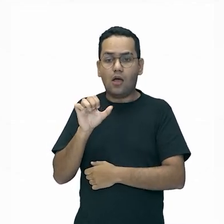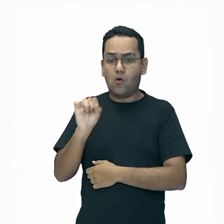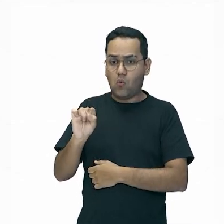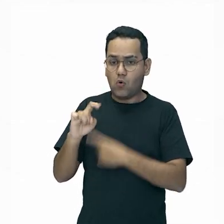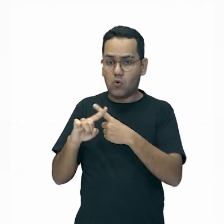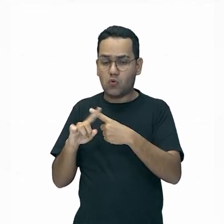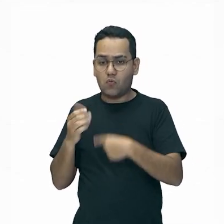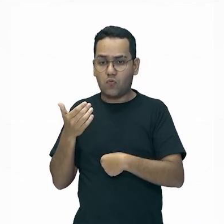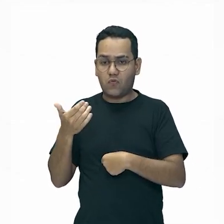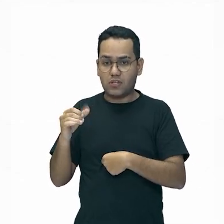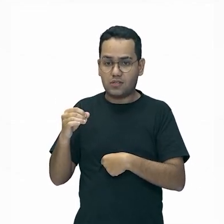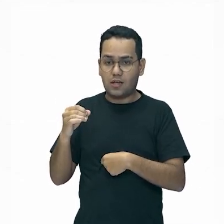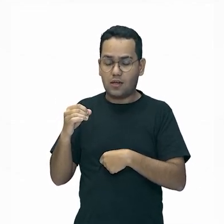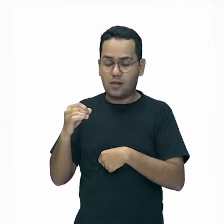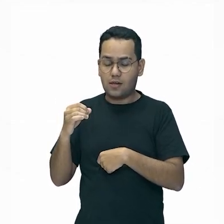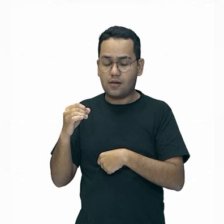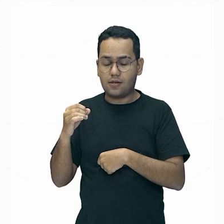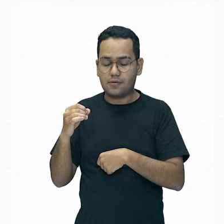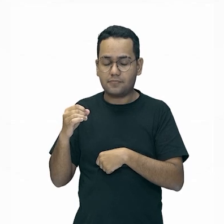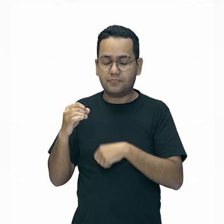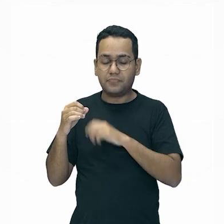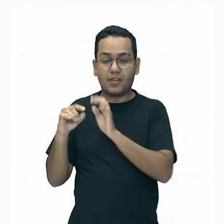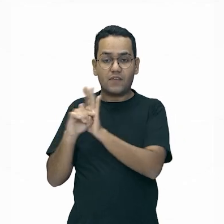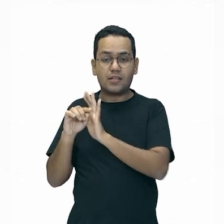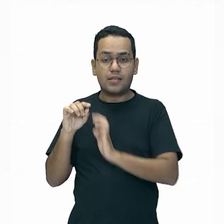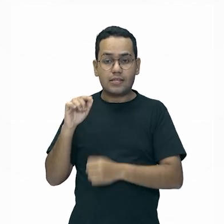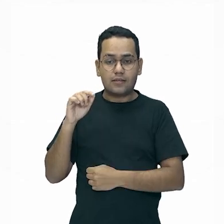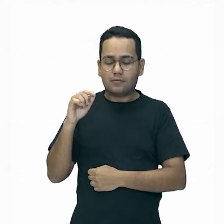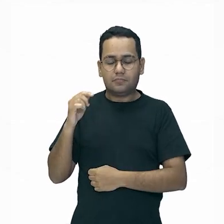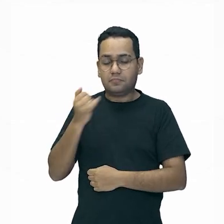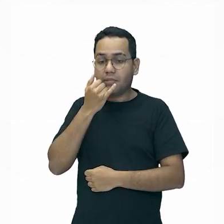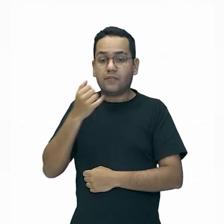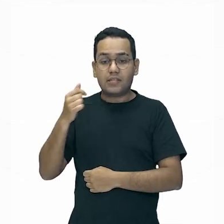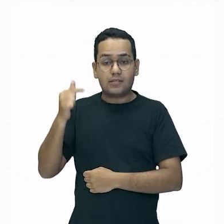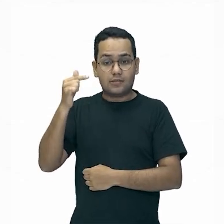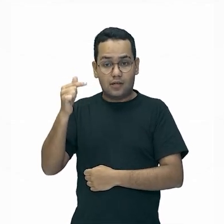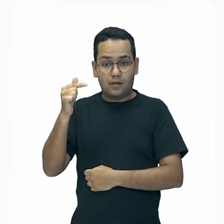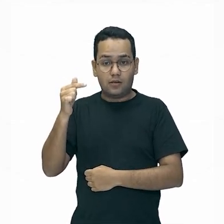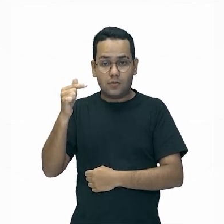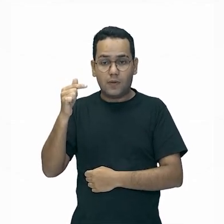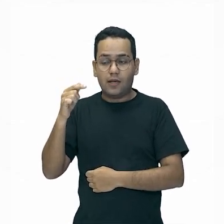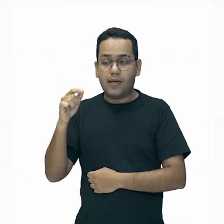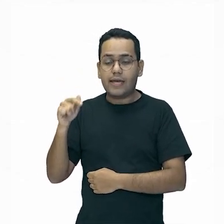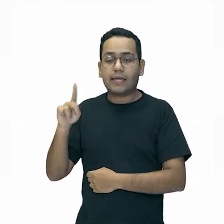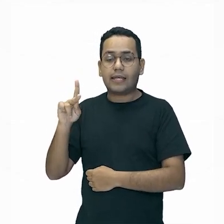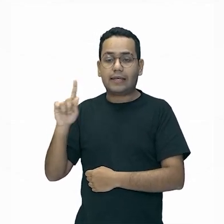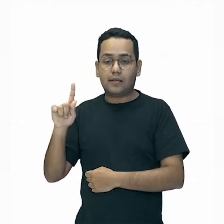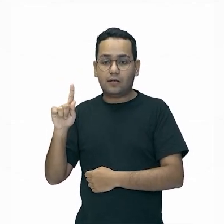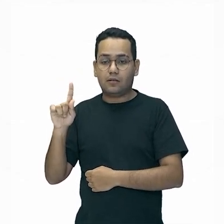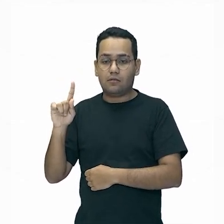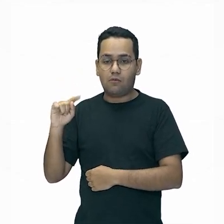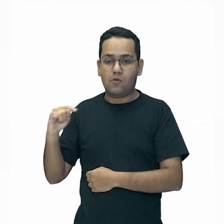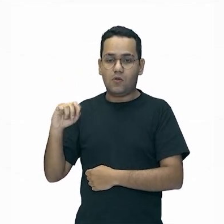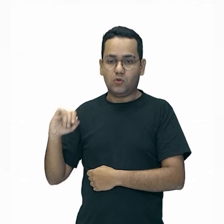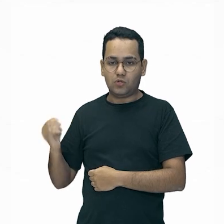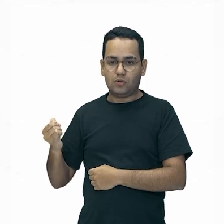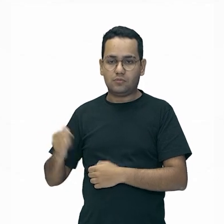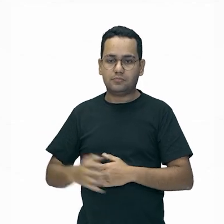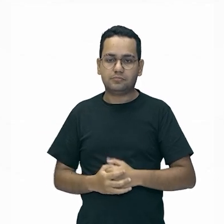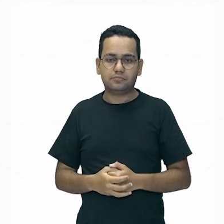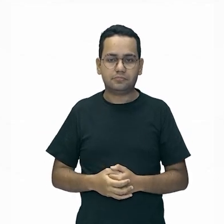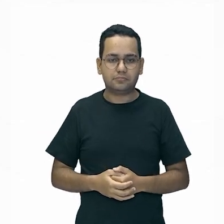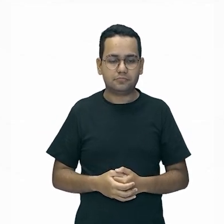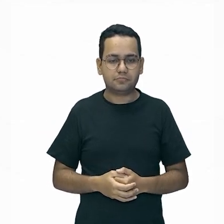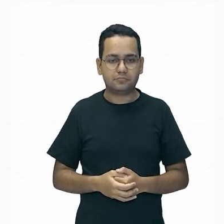kJ por grama, tá, gente? E para nós entendermos ainda melhor como é que funciona aí esse tipo